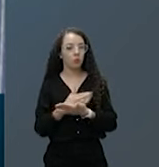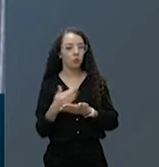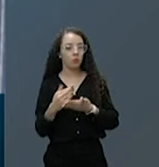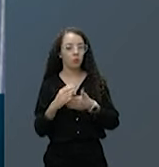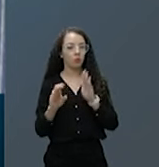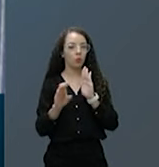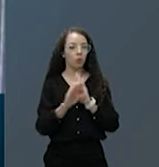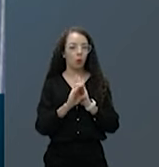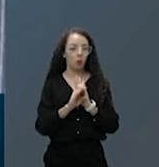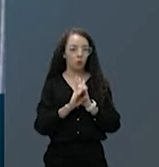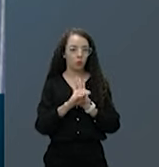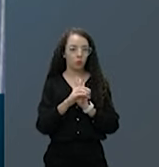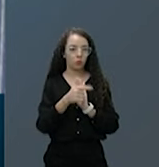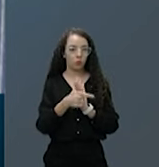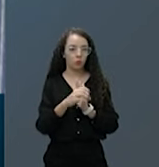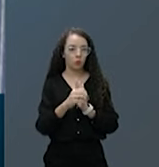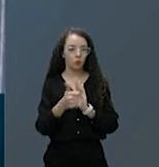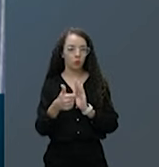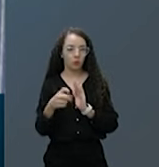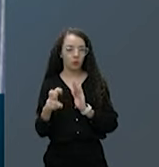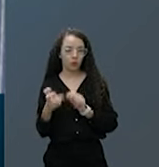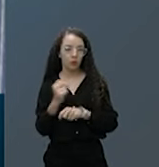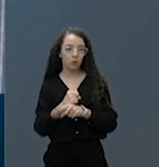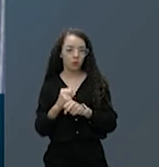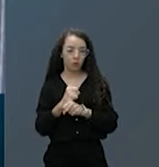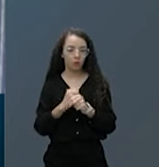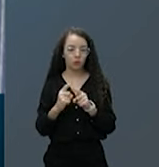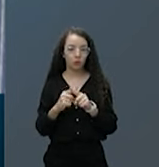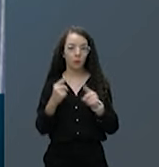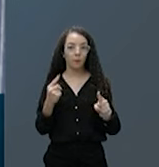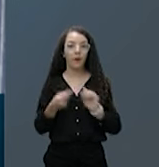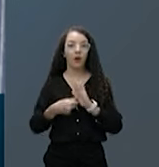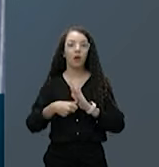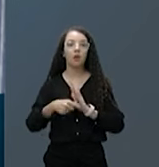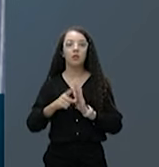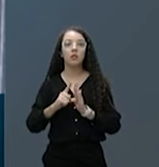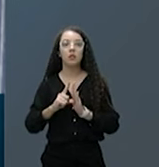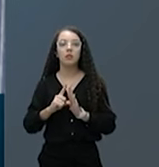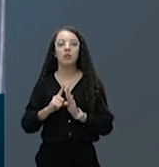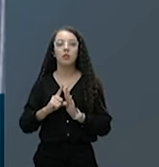2015, mas antes do julgamento do ARESP